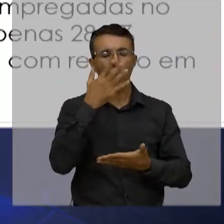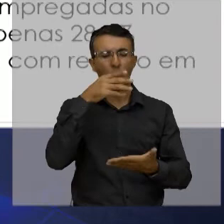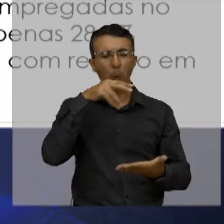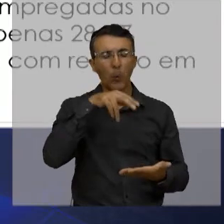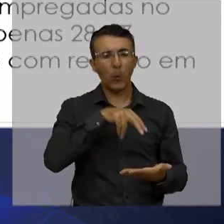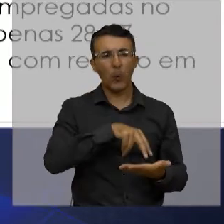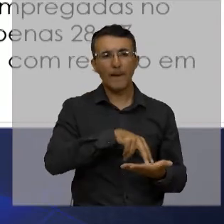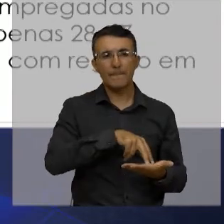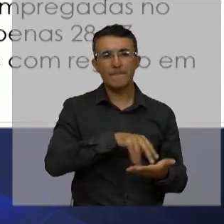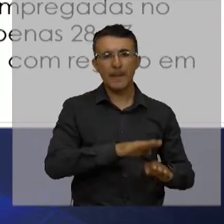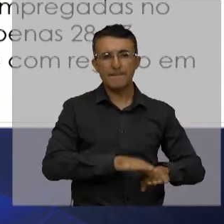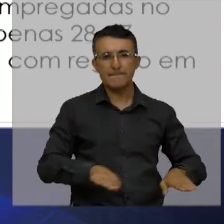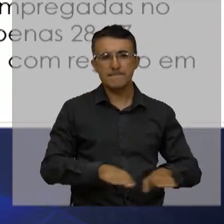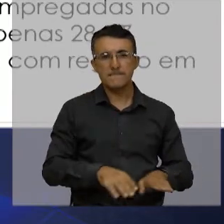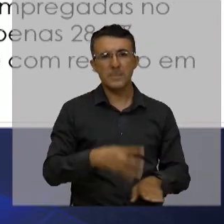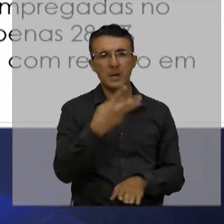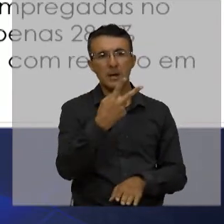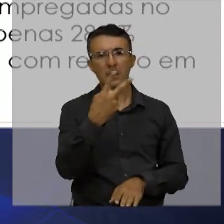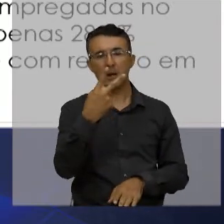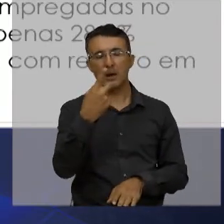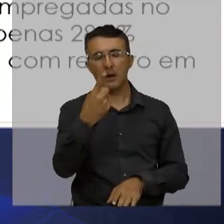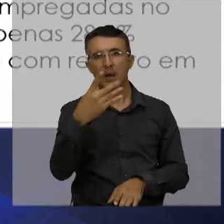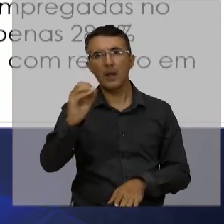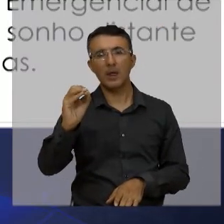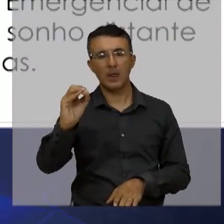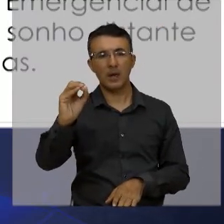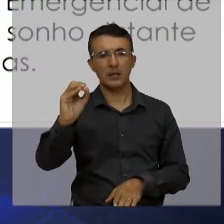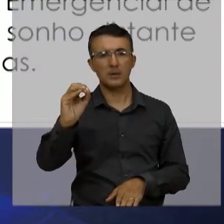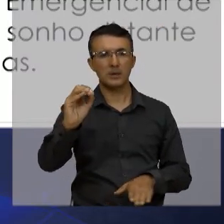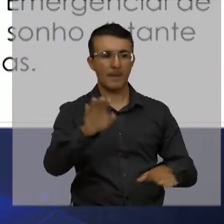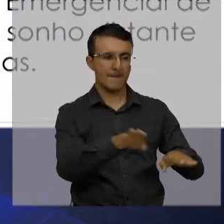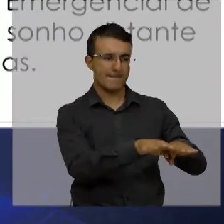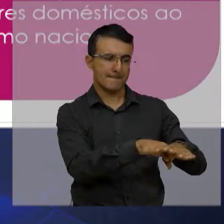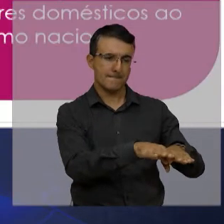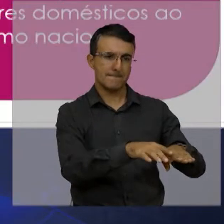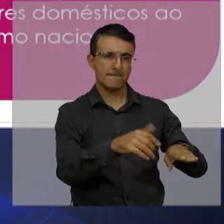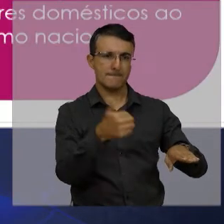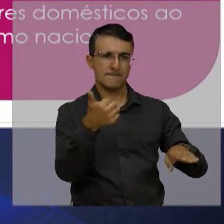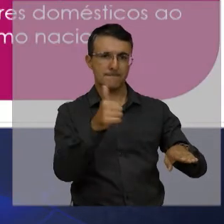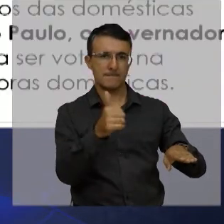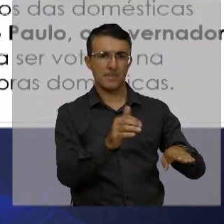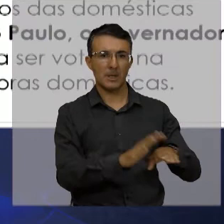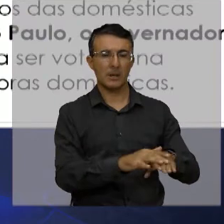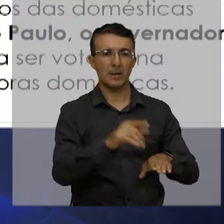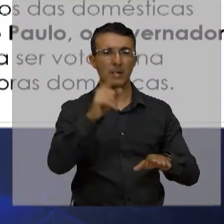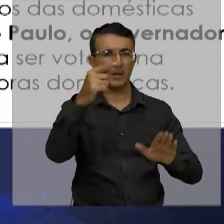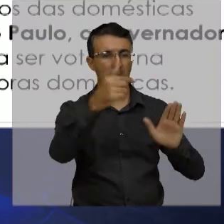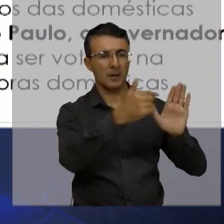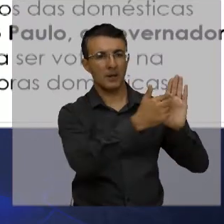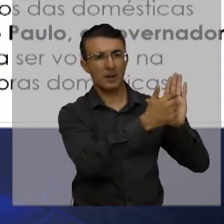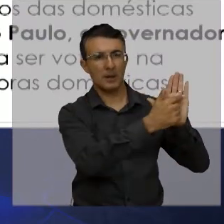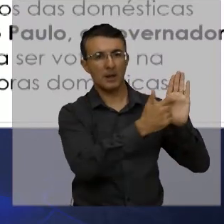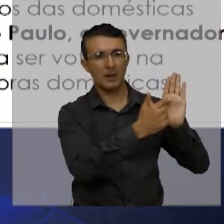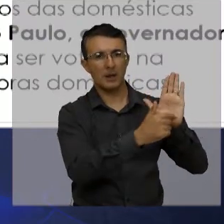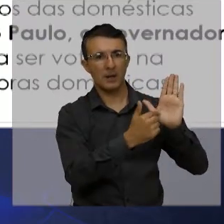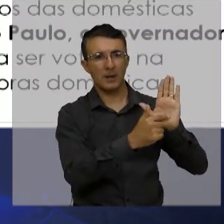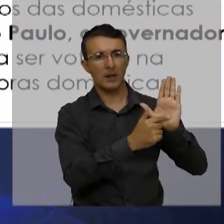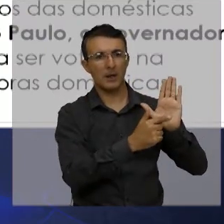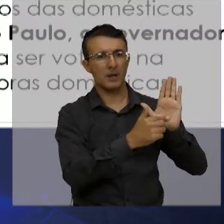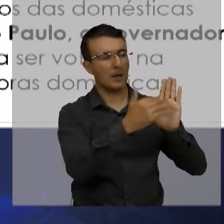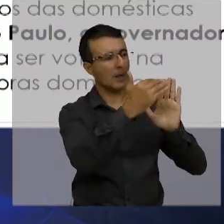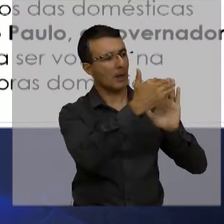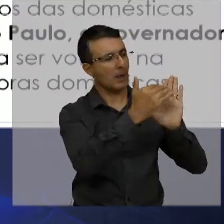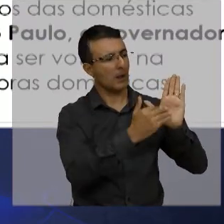primeira faixa. Então, nós estamos aqui com a tabela que foi anexado no ofício ao